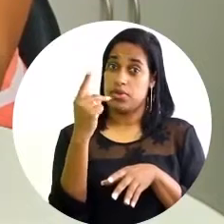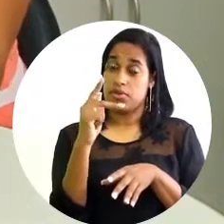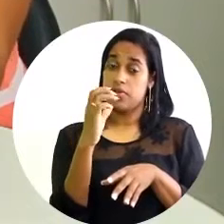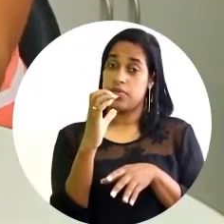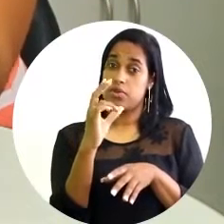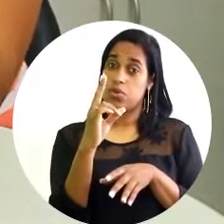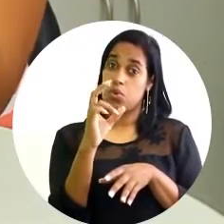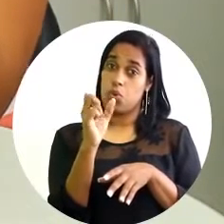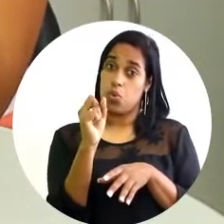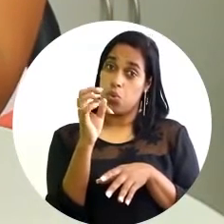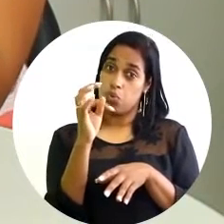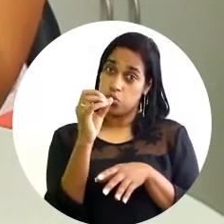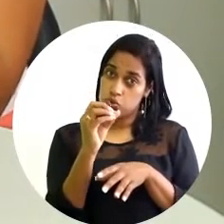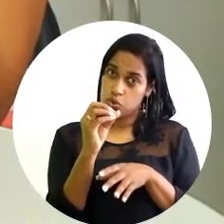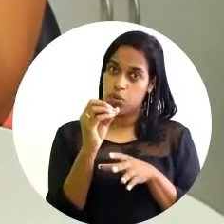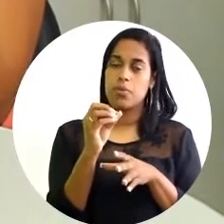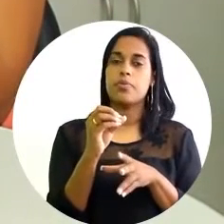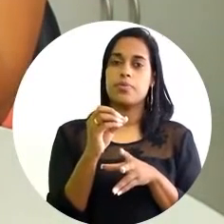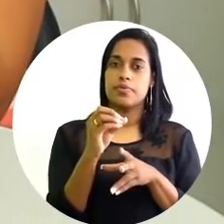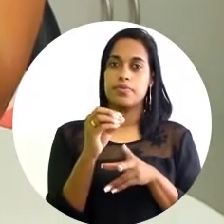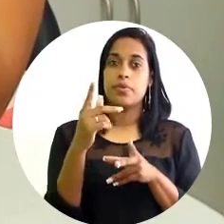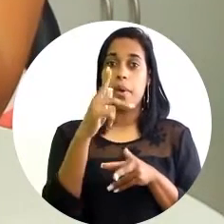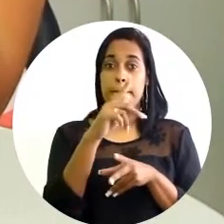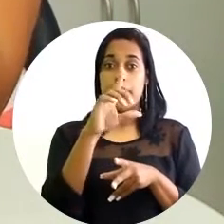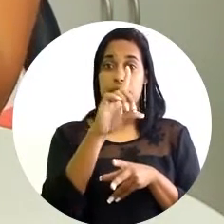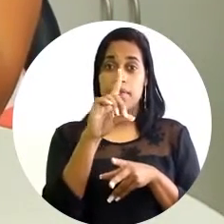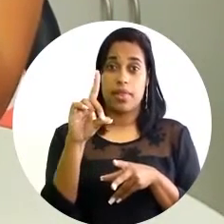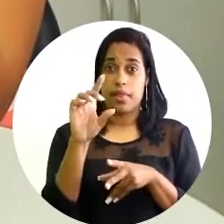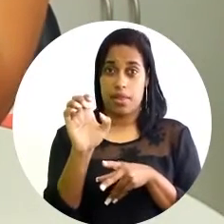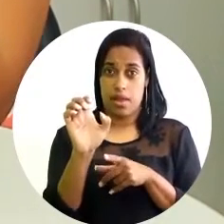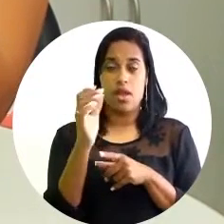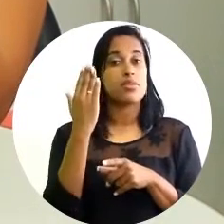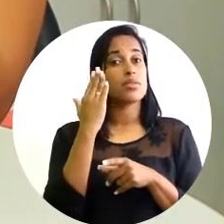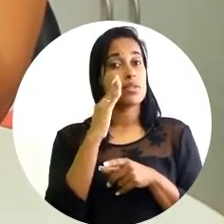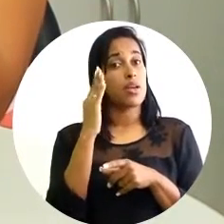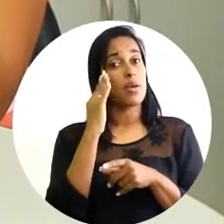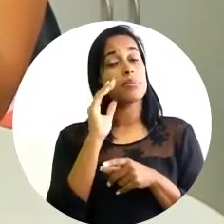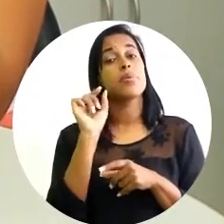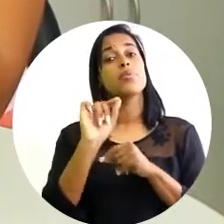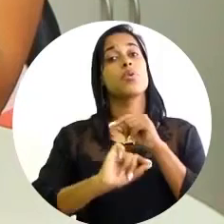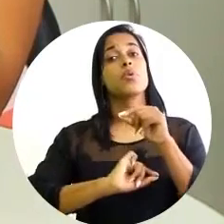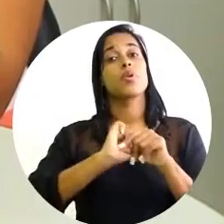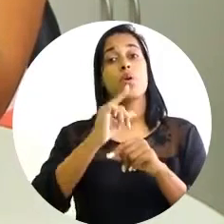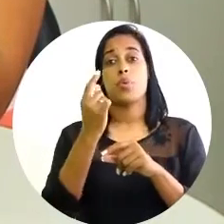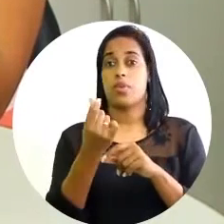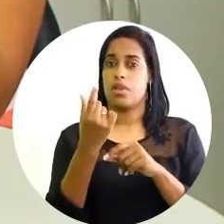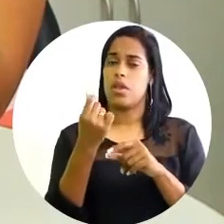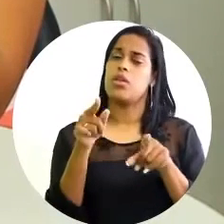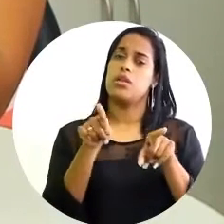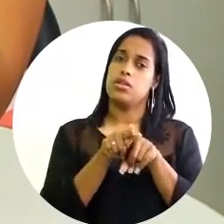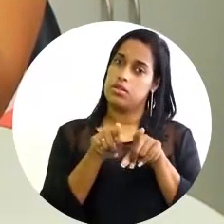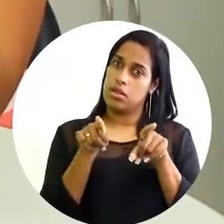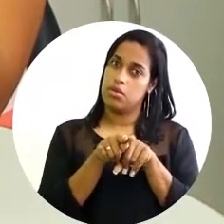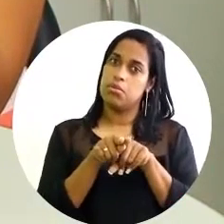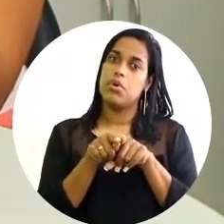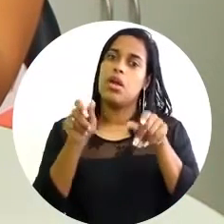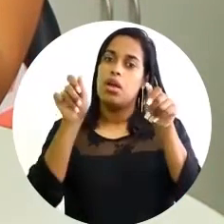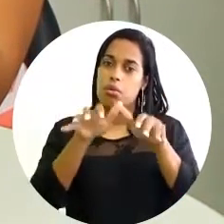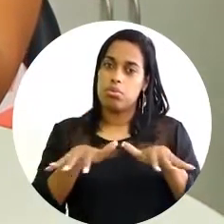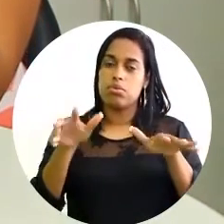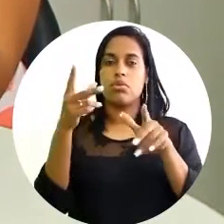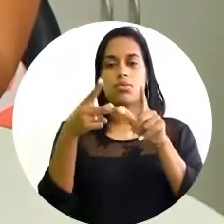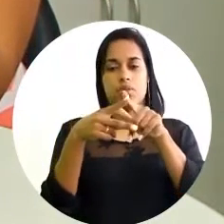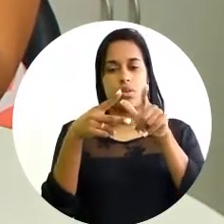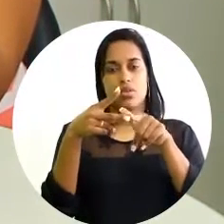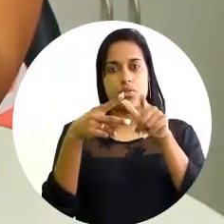no custeio. Com relação ao PDDE, sabemos que o dinheiro ele também é repassado nas